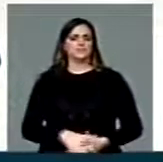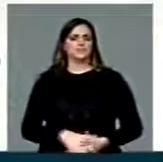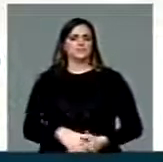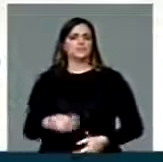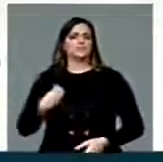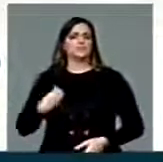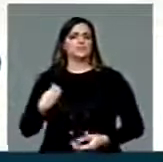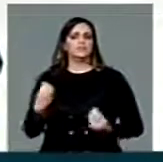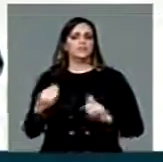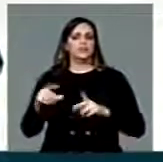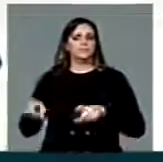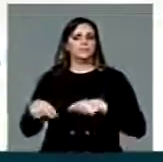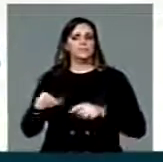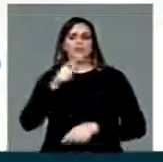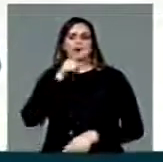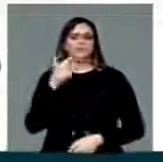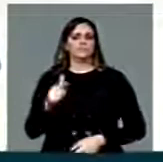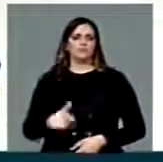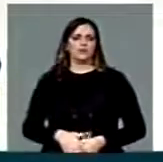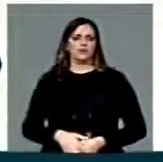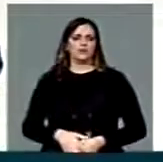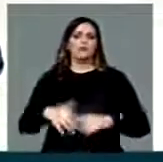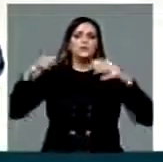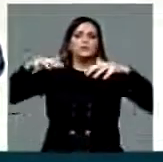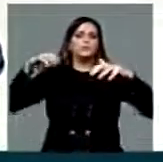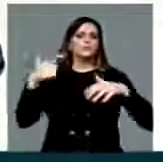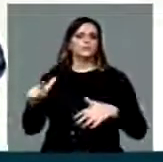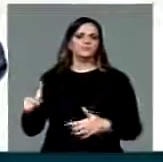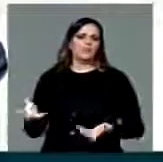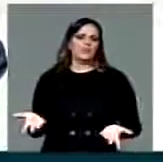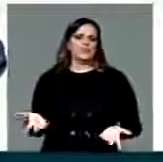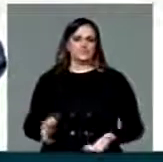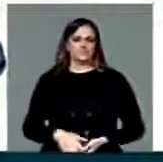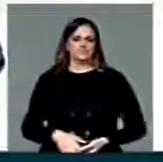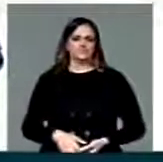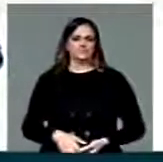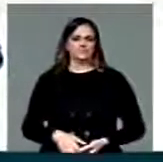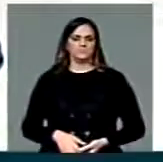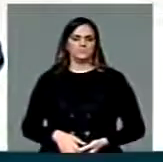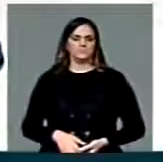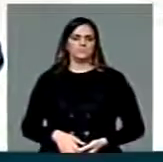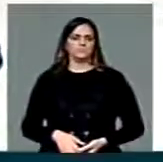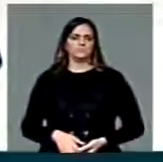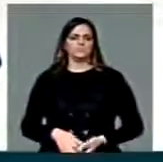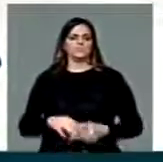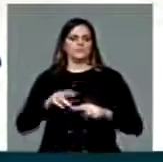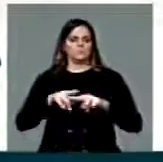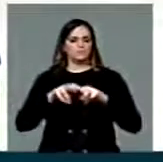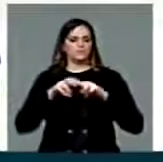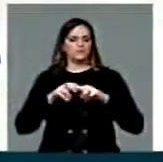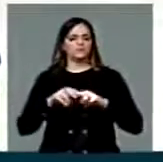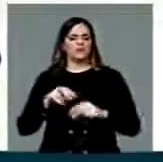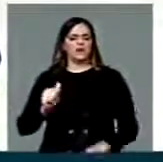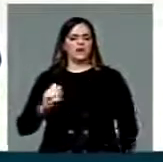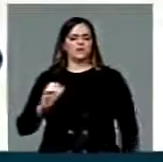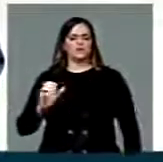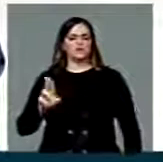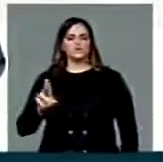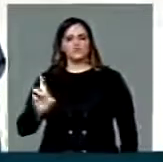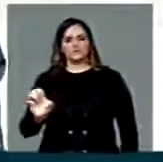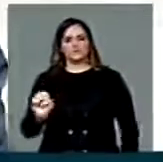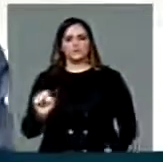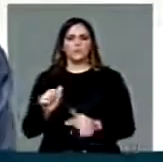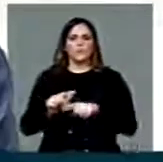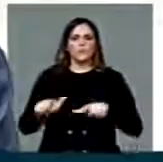de reunir água, porque não há mais nenhuma queda pluviométrica que justifique exatamente o abastecimento desses açudes. Então, é uma